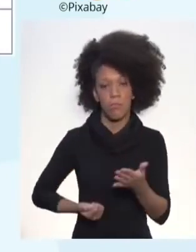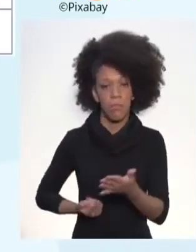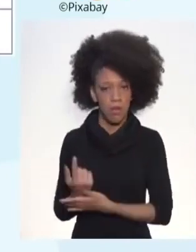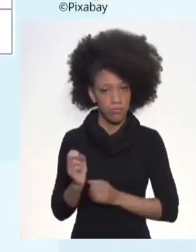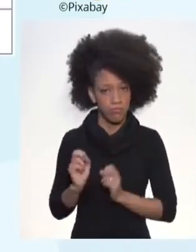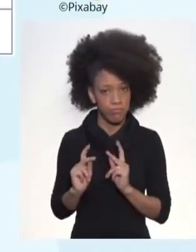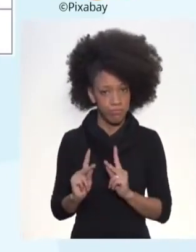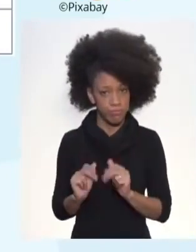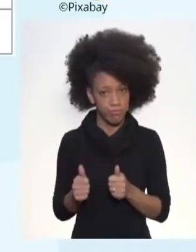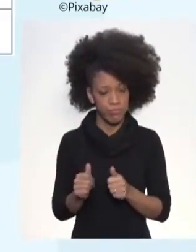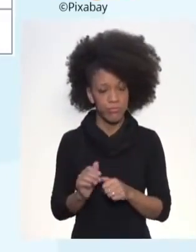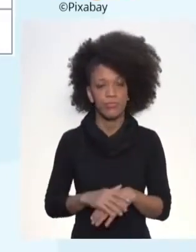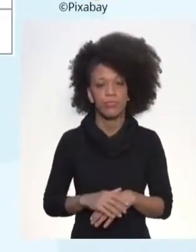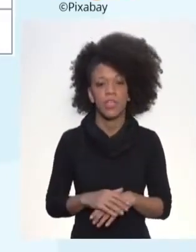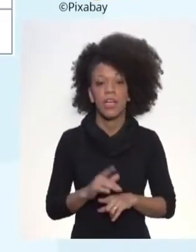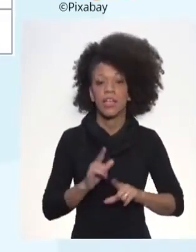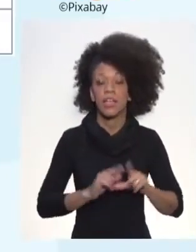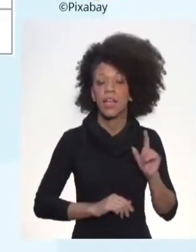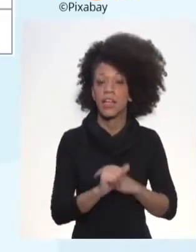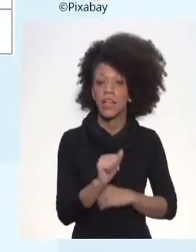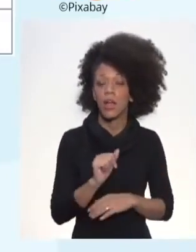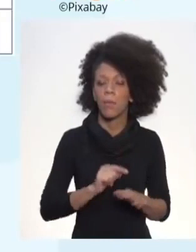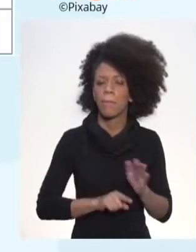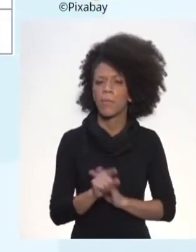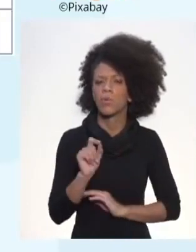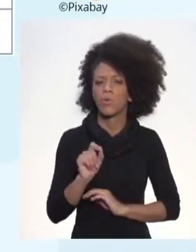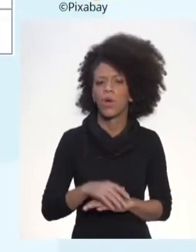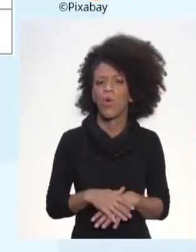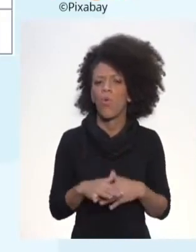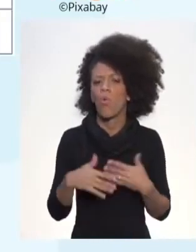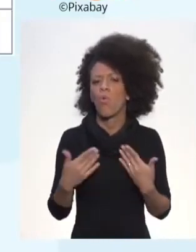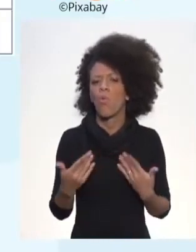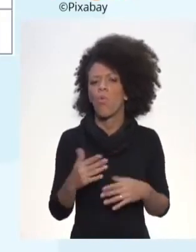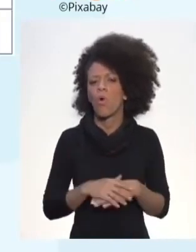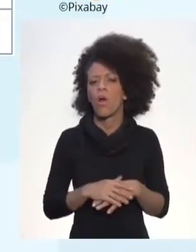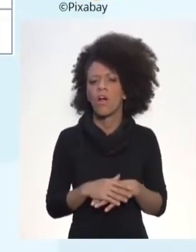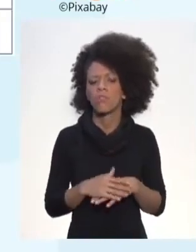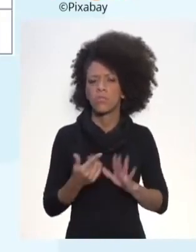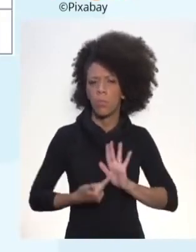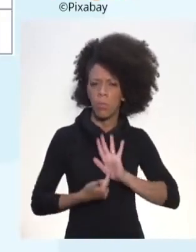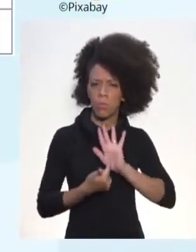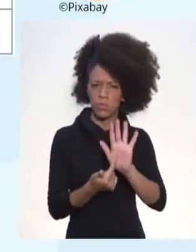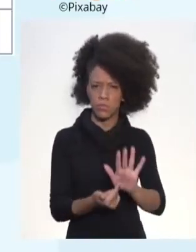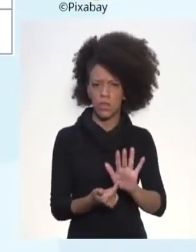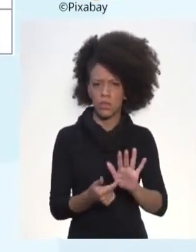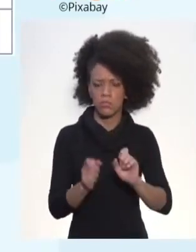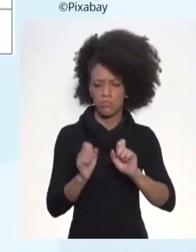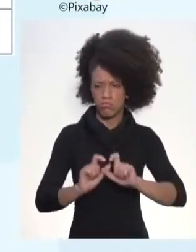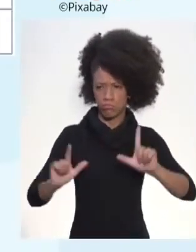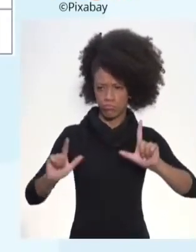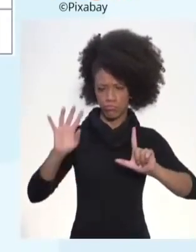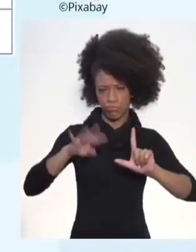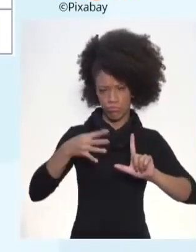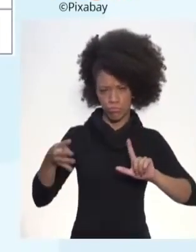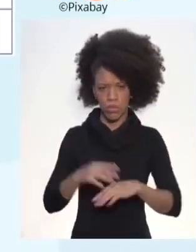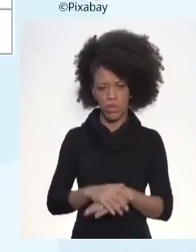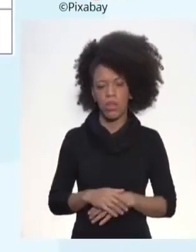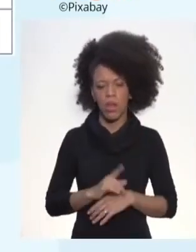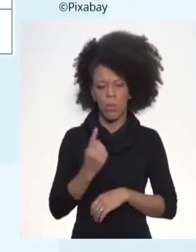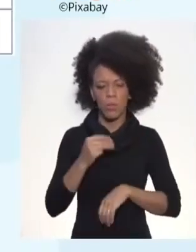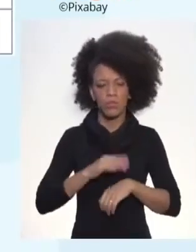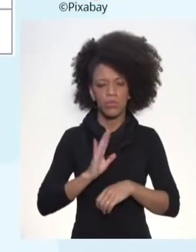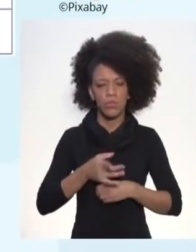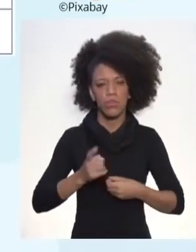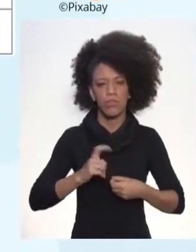bem? Ok, na letra A, a pergunta é a seguinte: quais grandezas estão expressas no quadro? Um minutinho, já